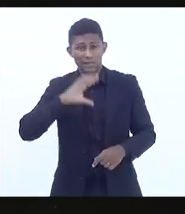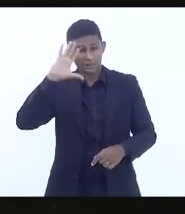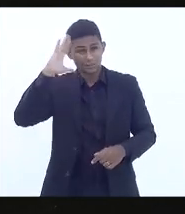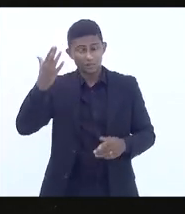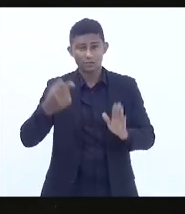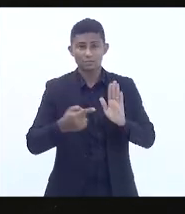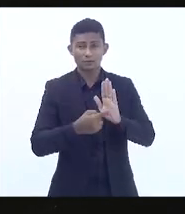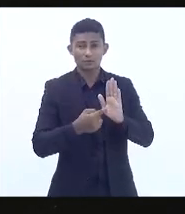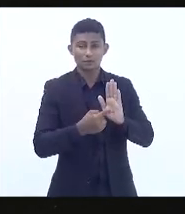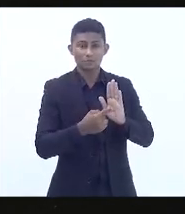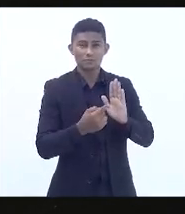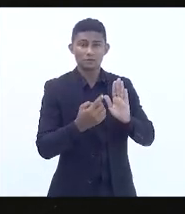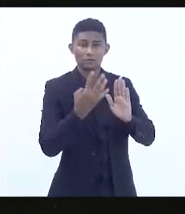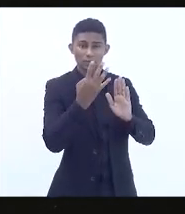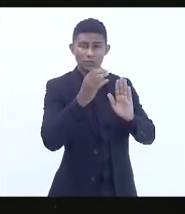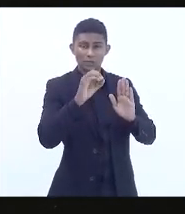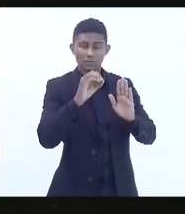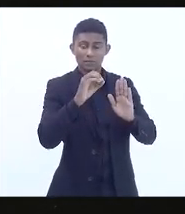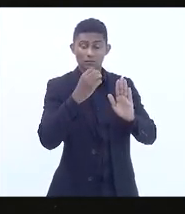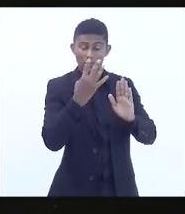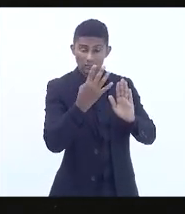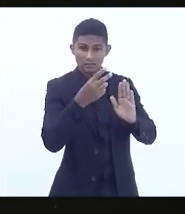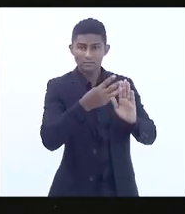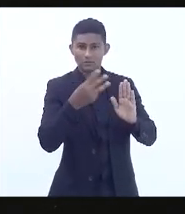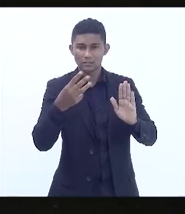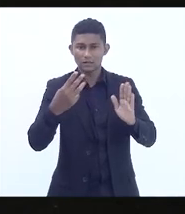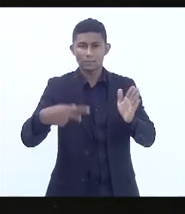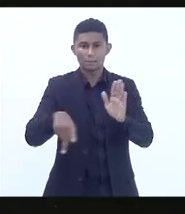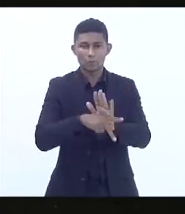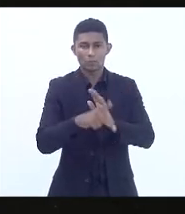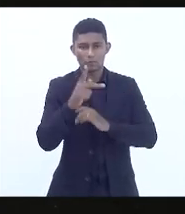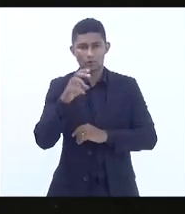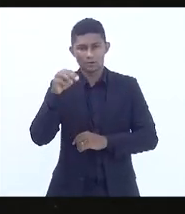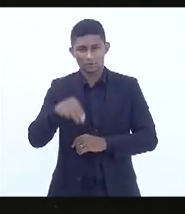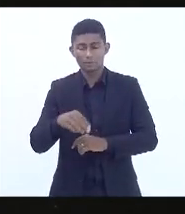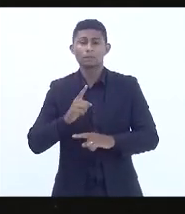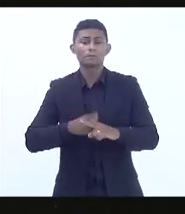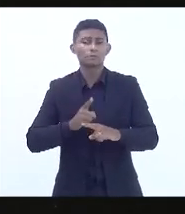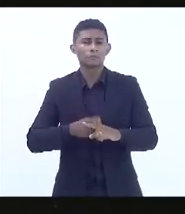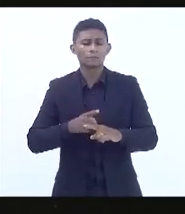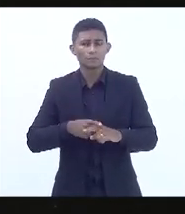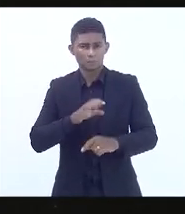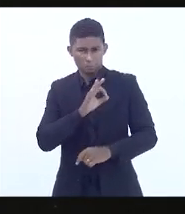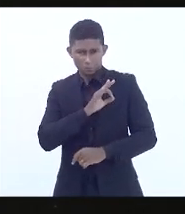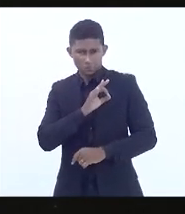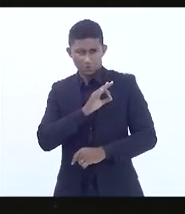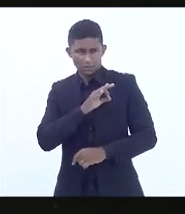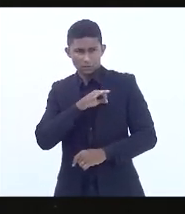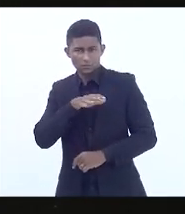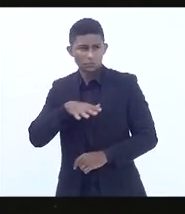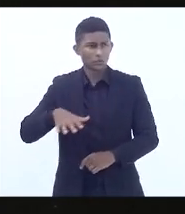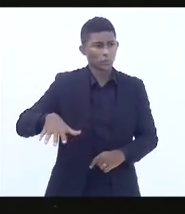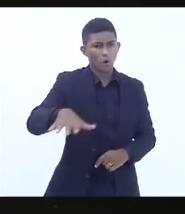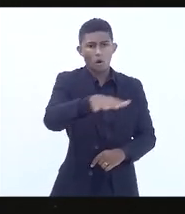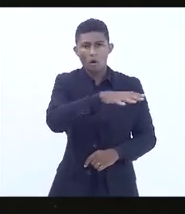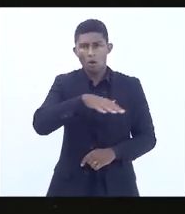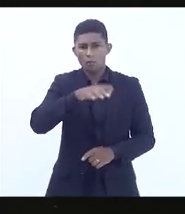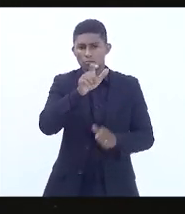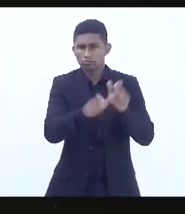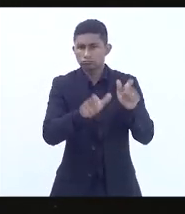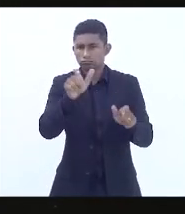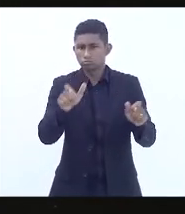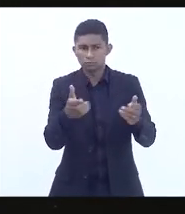433, que é da Polícia Militar, que todo policial militar, para portar um